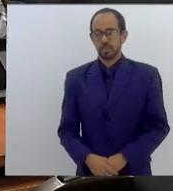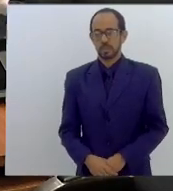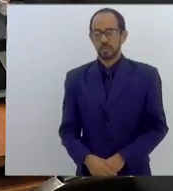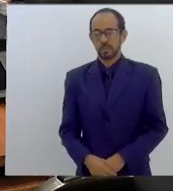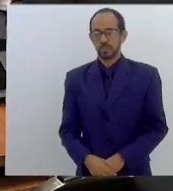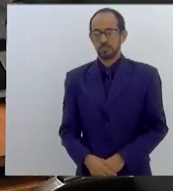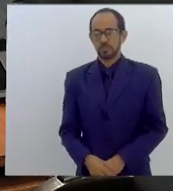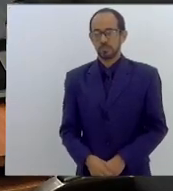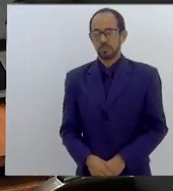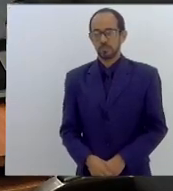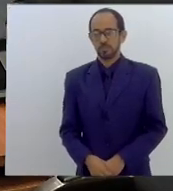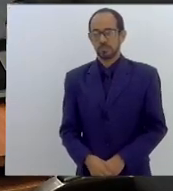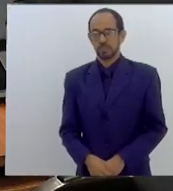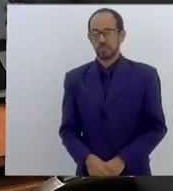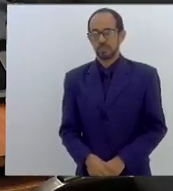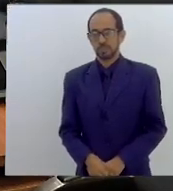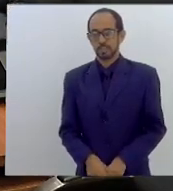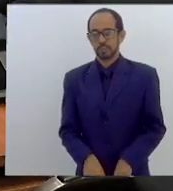Dois meia cinco.